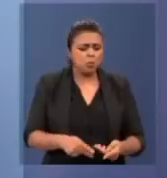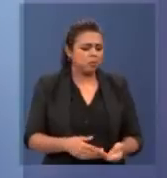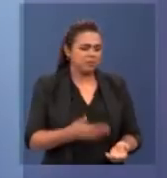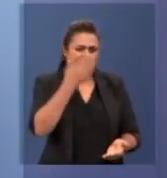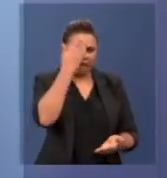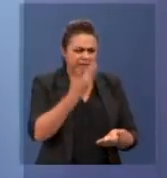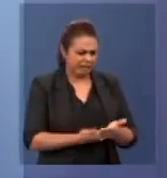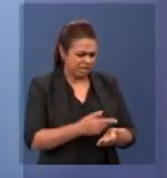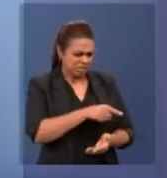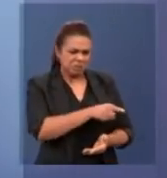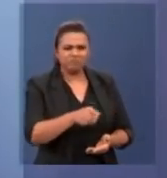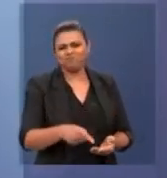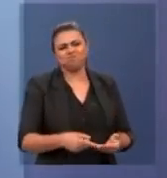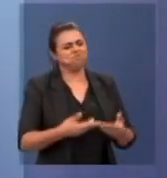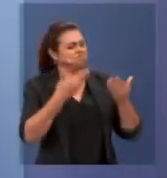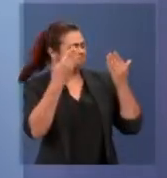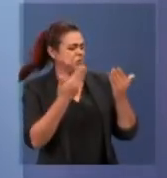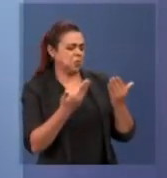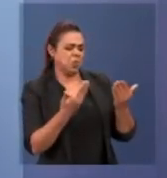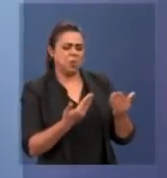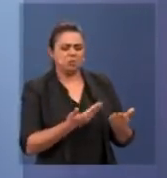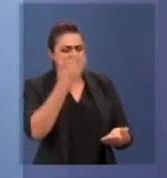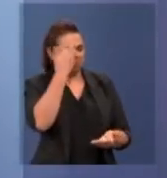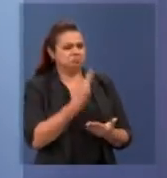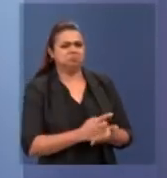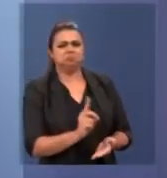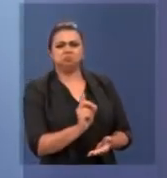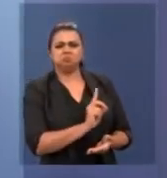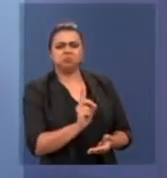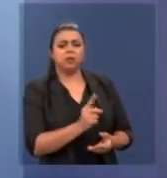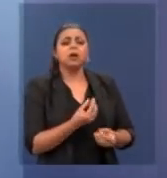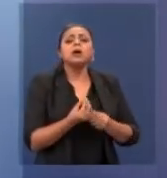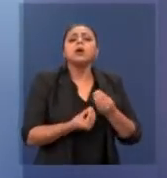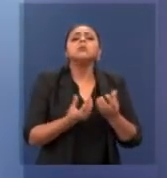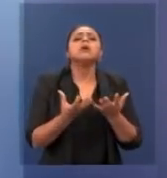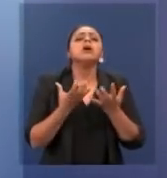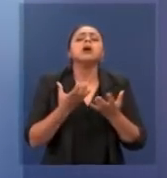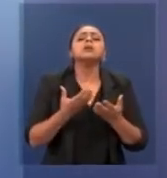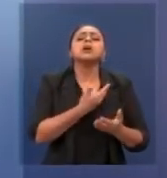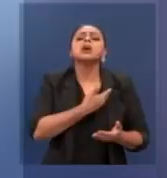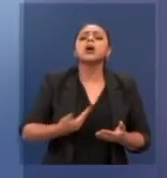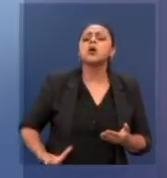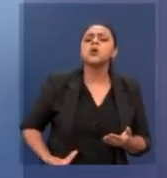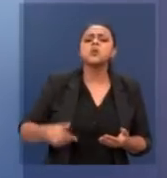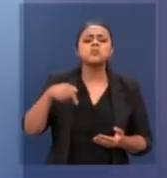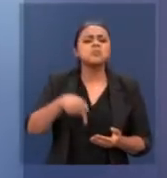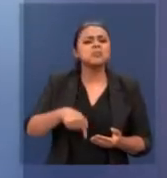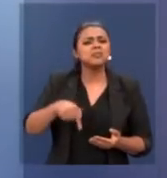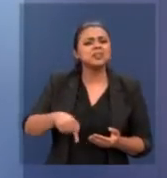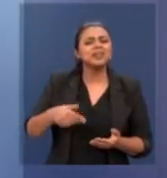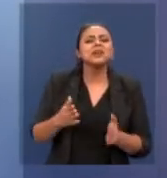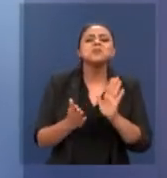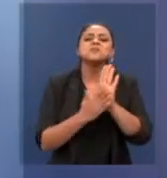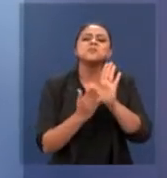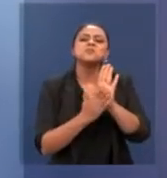e nós estamos aqui querendo governar o estado deseja governar o estado e temos que ter proposta de relação com o setor